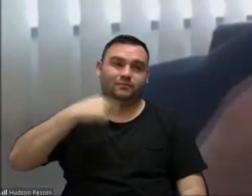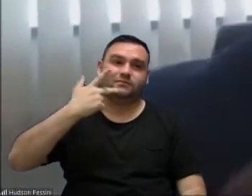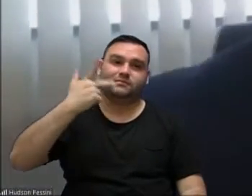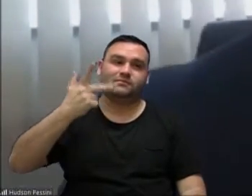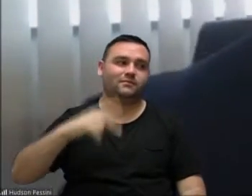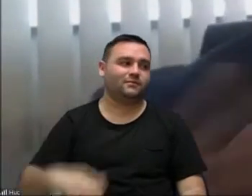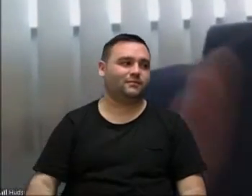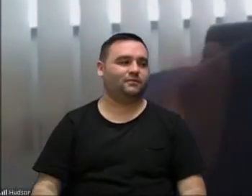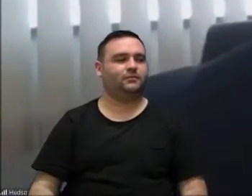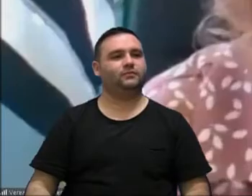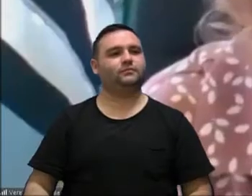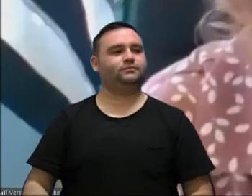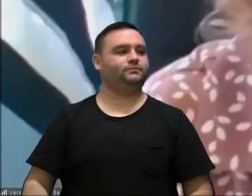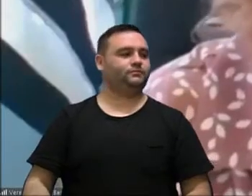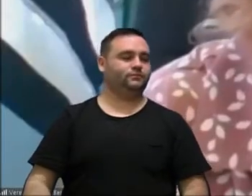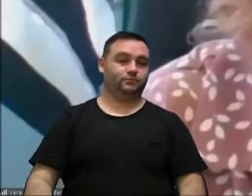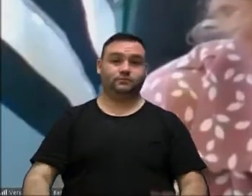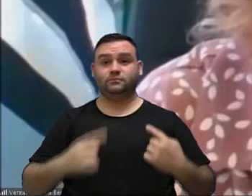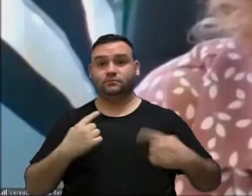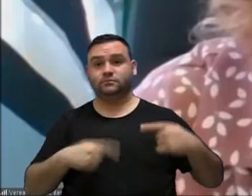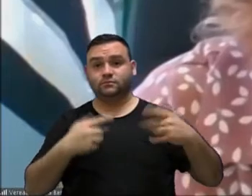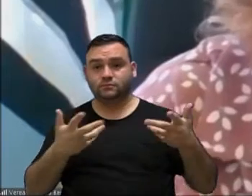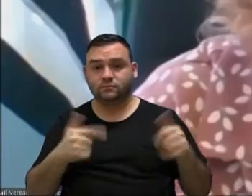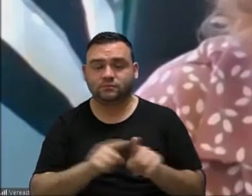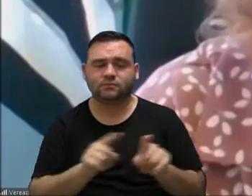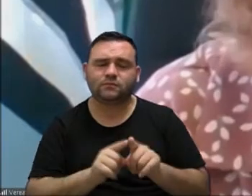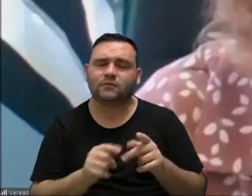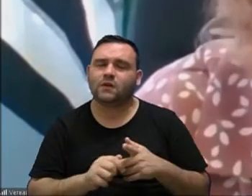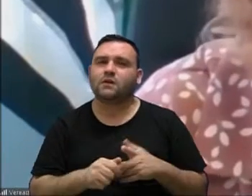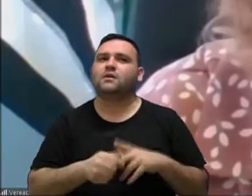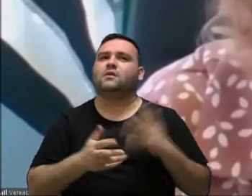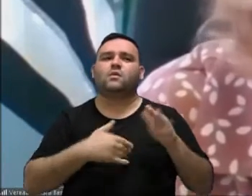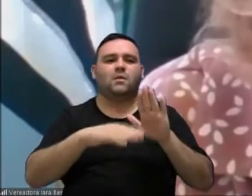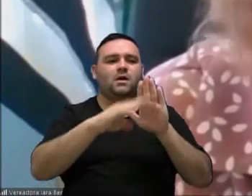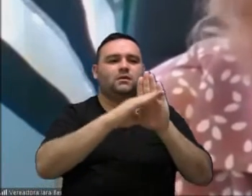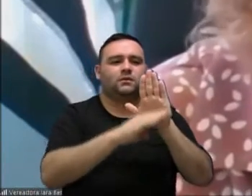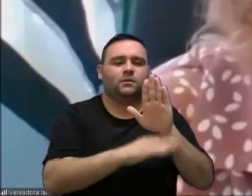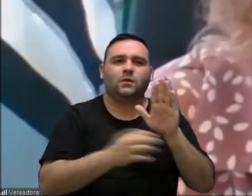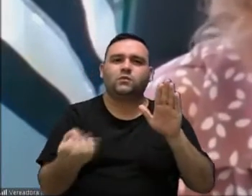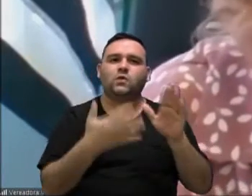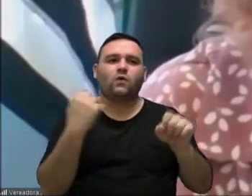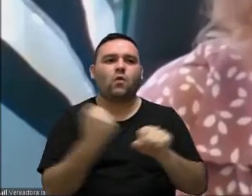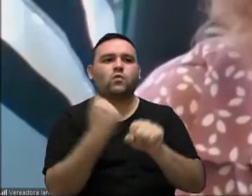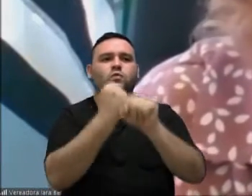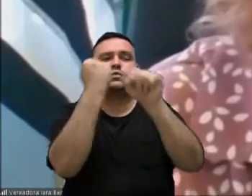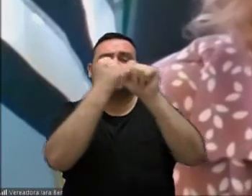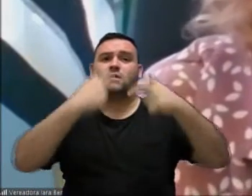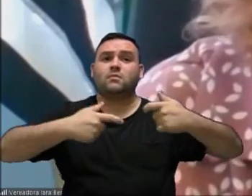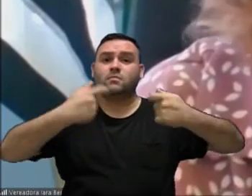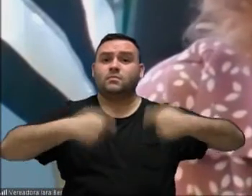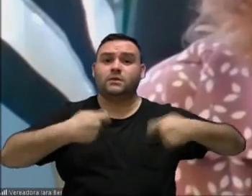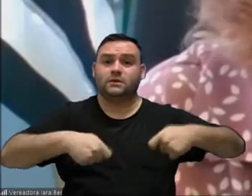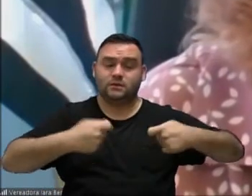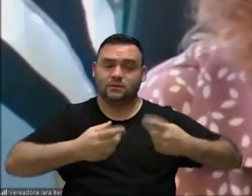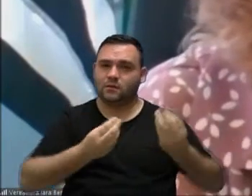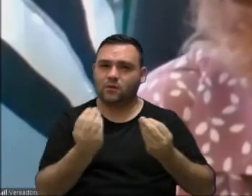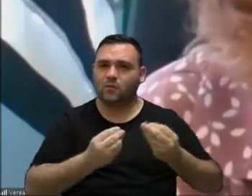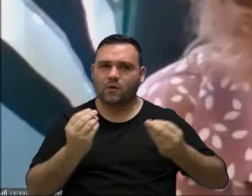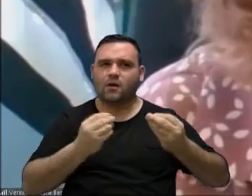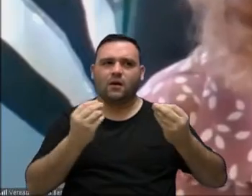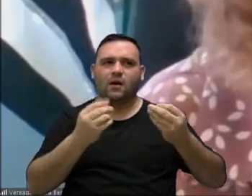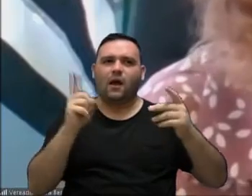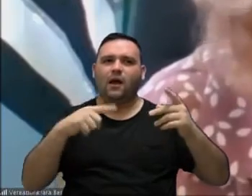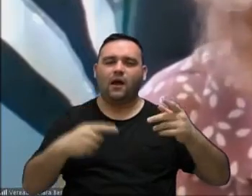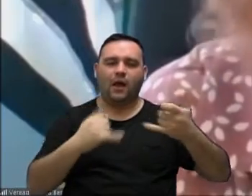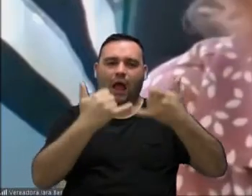foi eu eu as novas construções já deveriam vir de próprios públicos